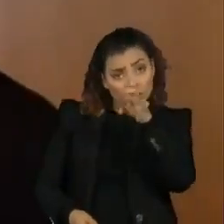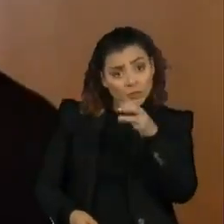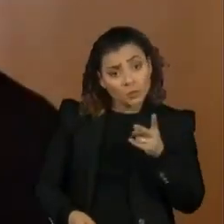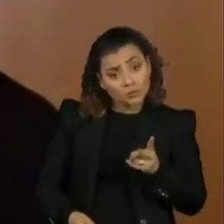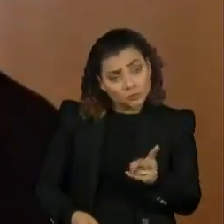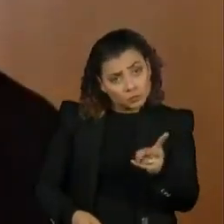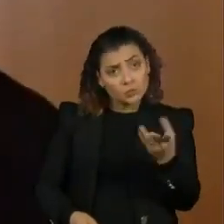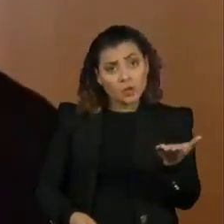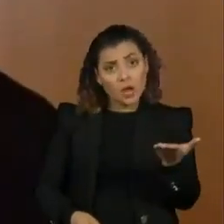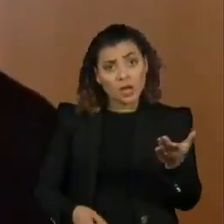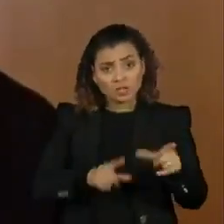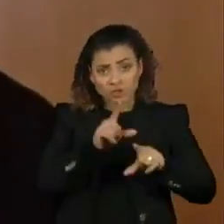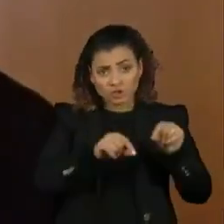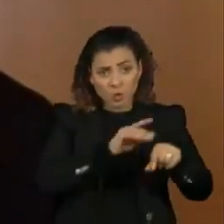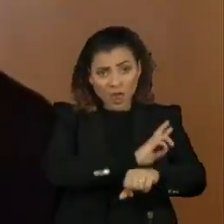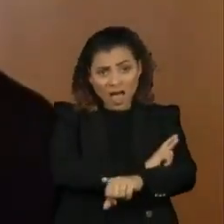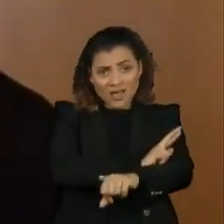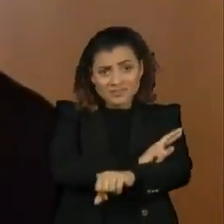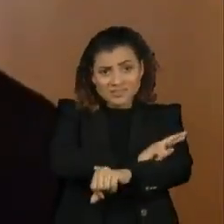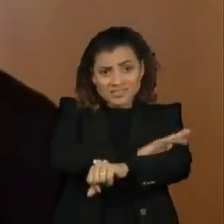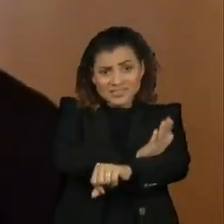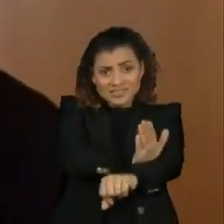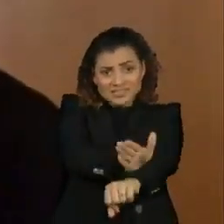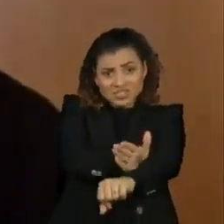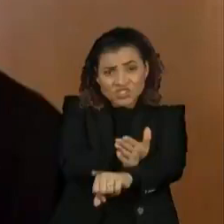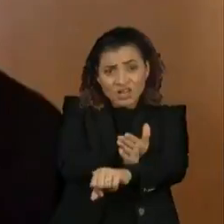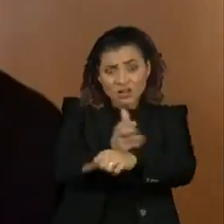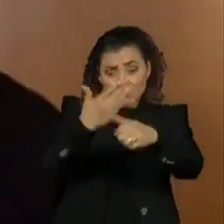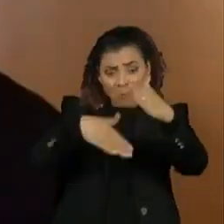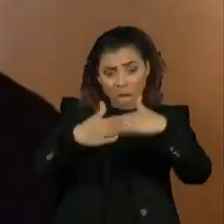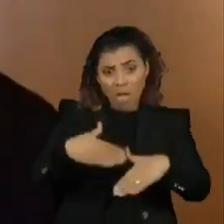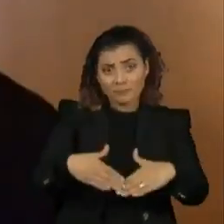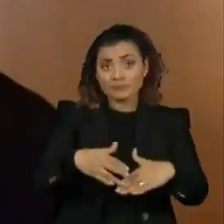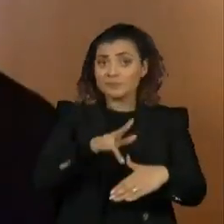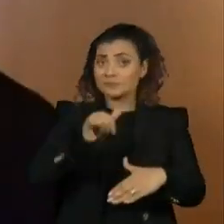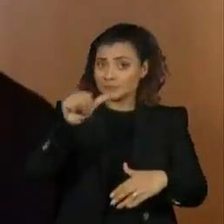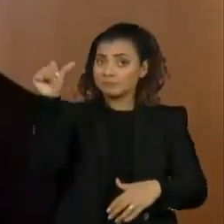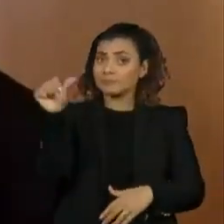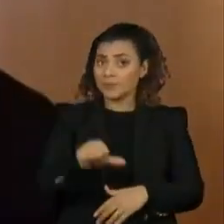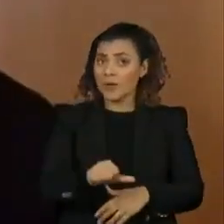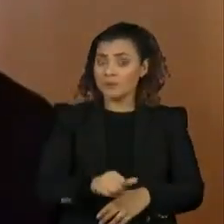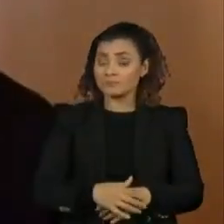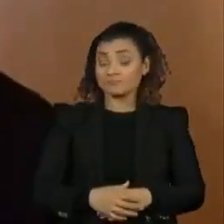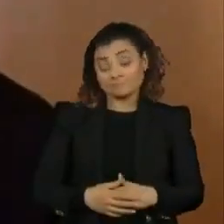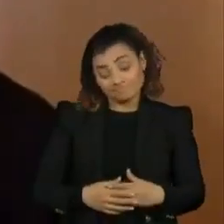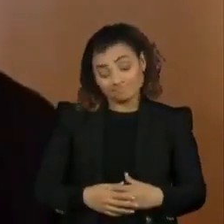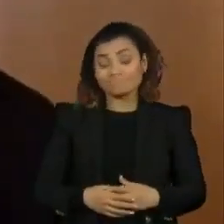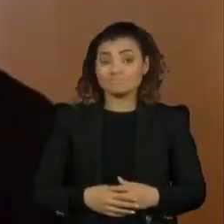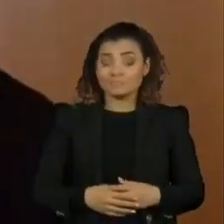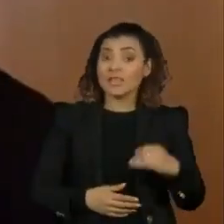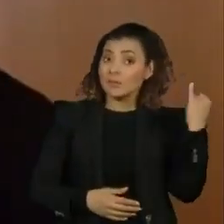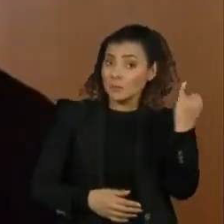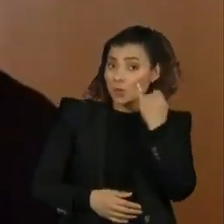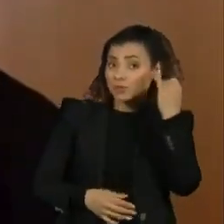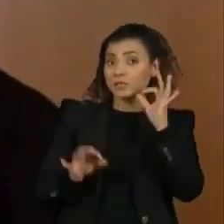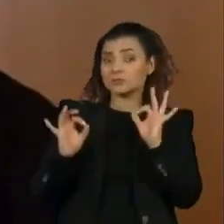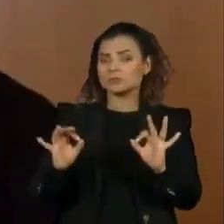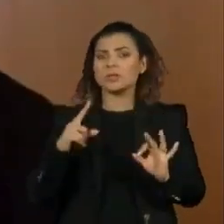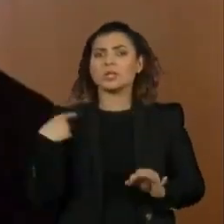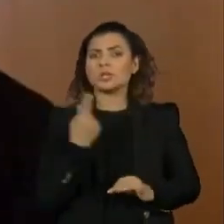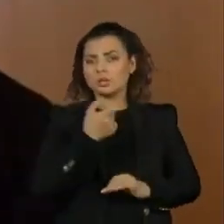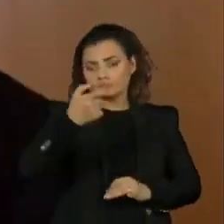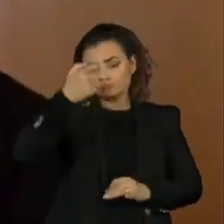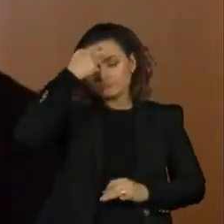fazer opções racistas e retrógradas, isso caminha para trás. Então, é muito importante a gente ter